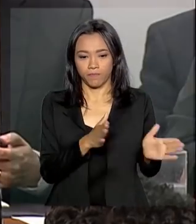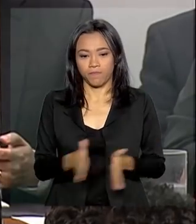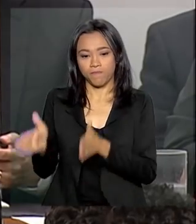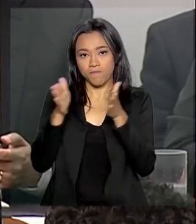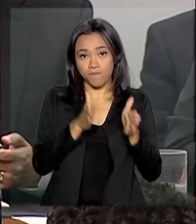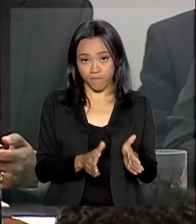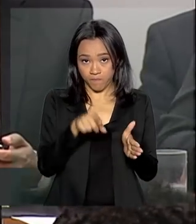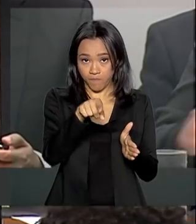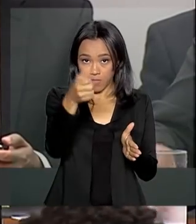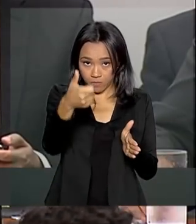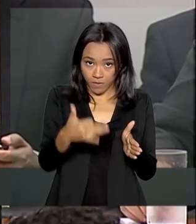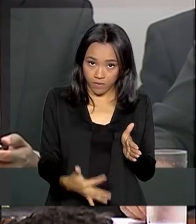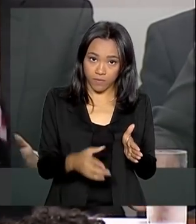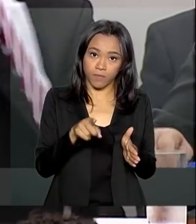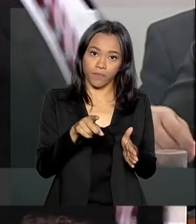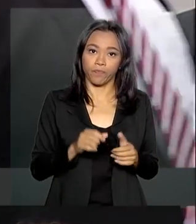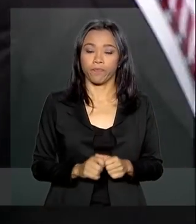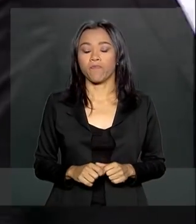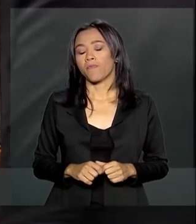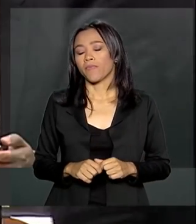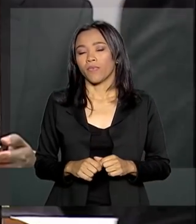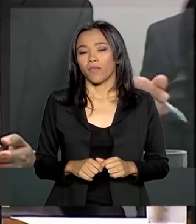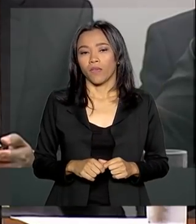Dentro de pessoal,